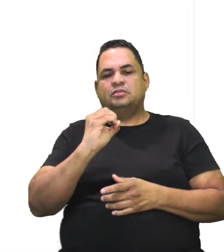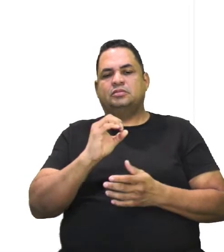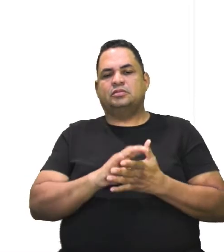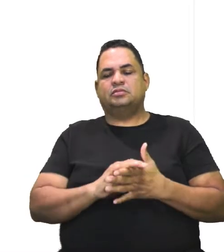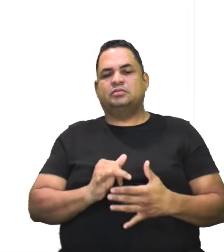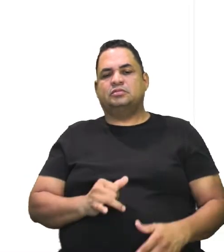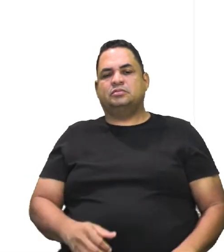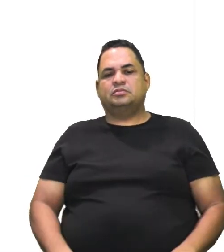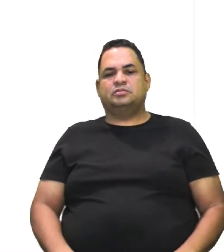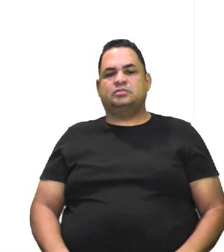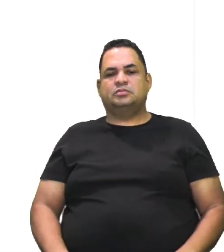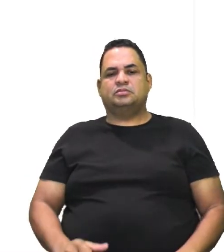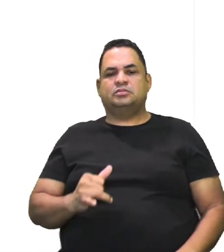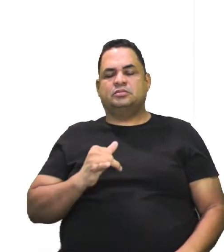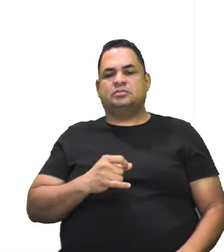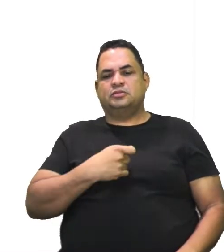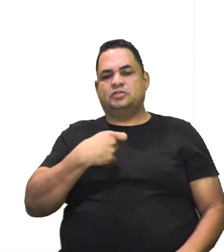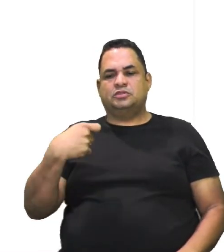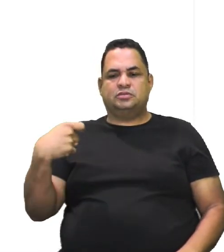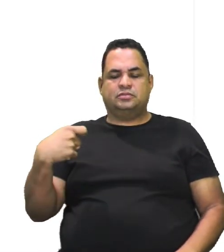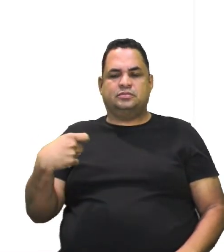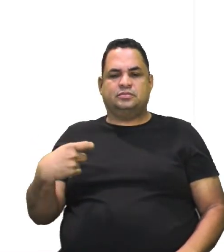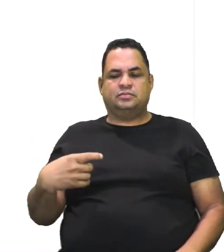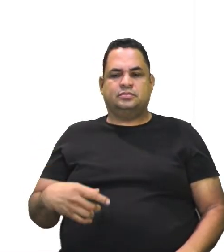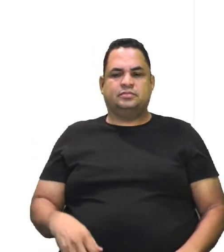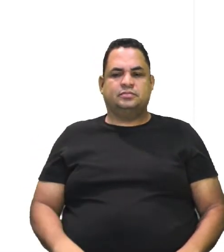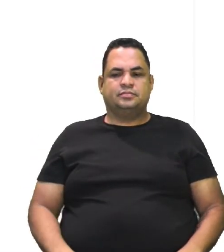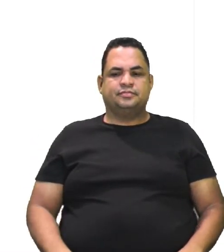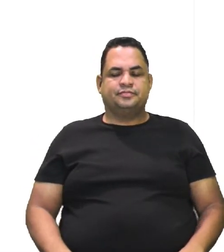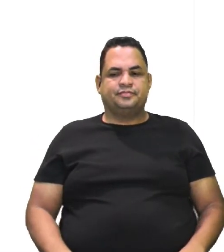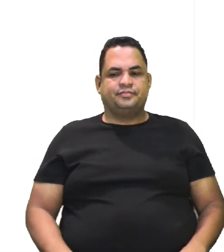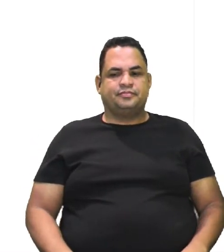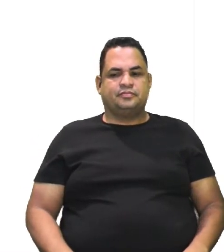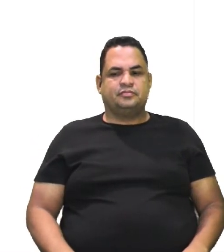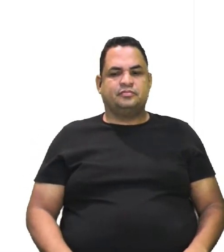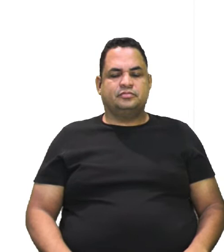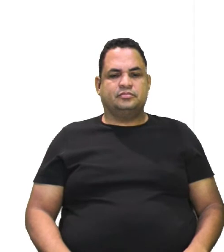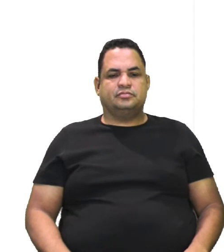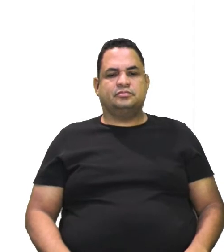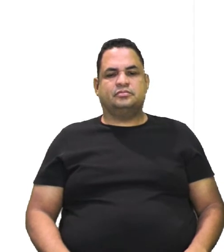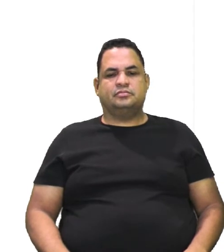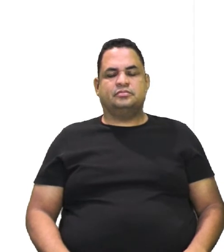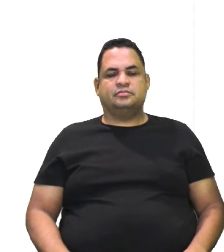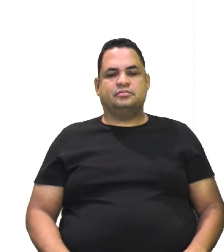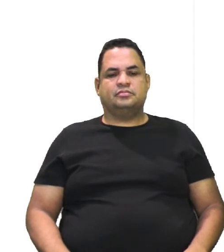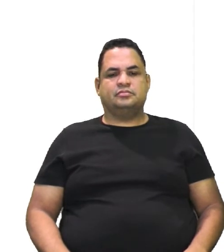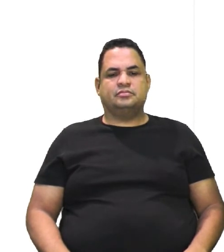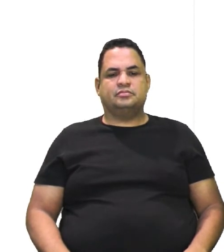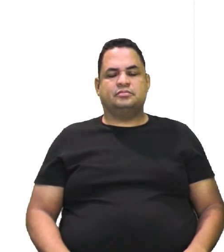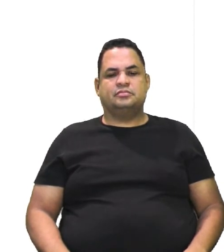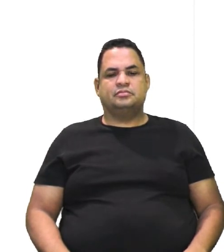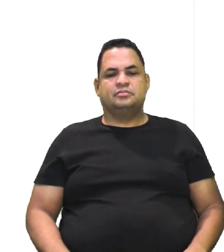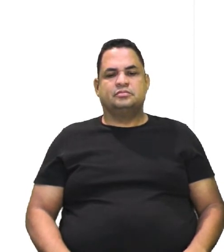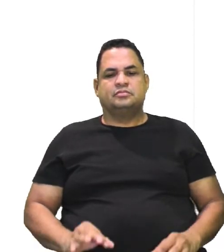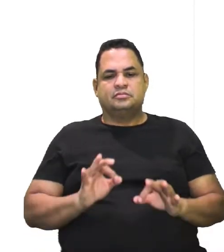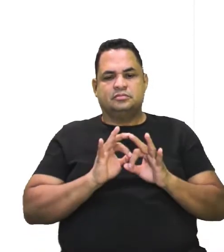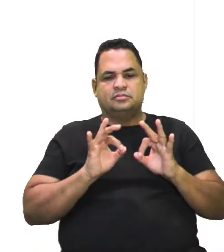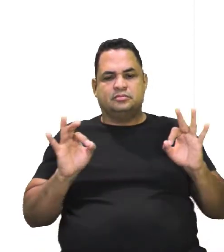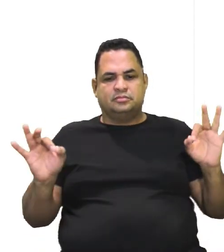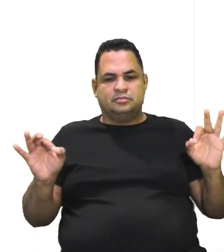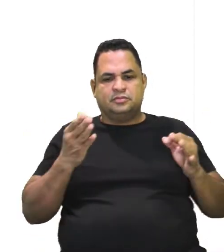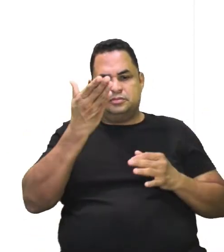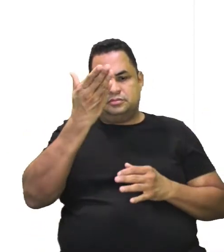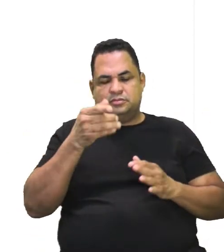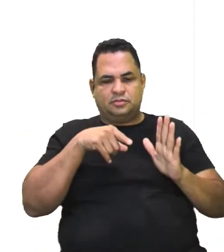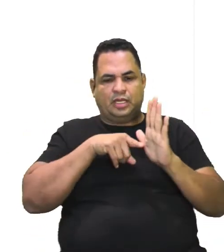do meu eixo X. E aí, claro, né? A distância é a menor linha reta que os liga, né? Então, é essa a distância